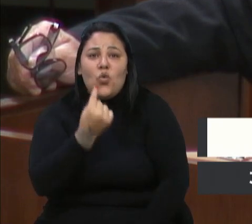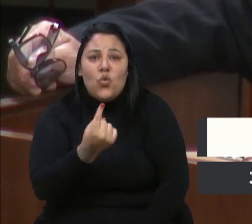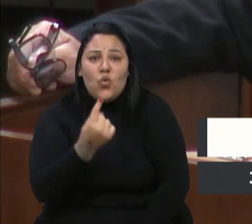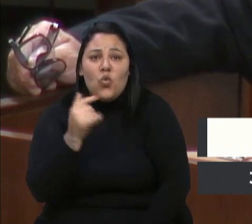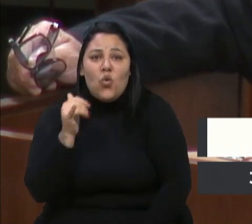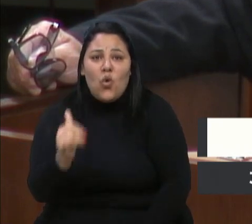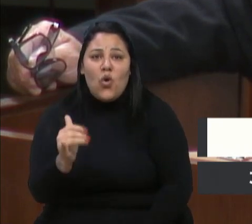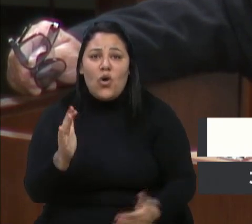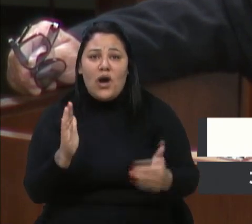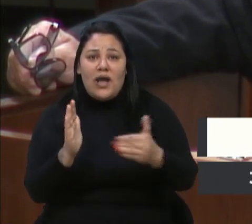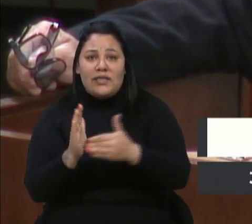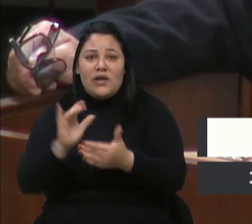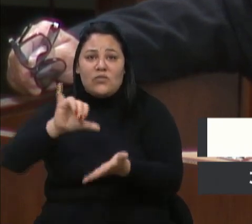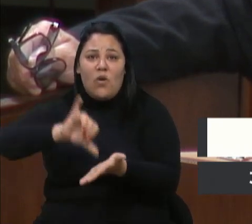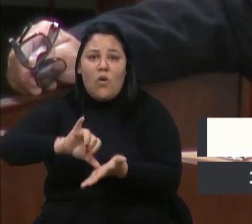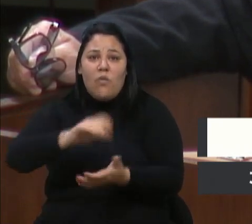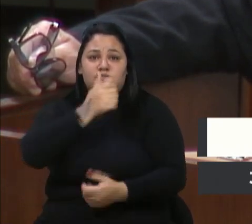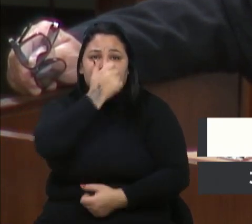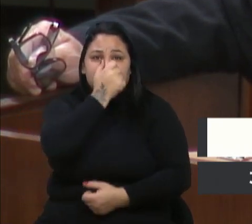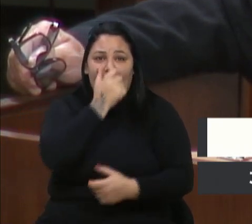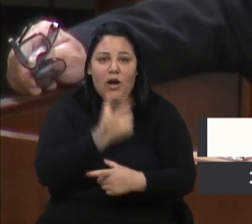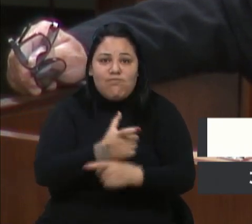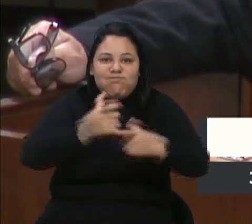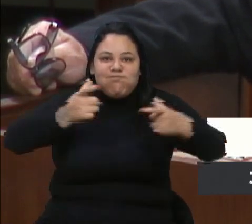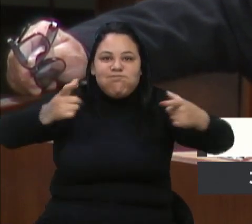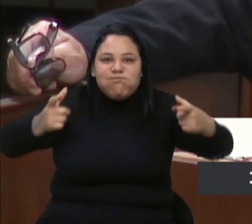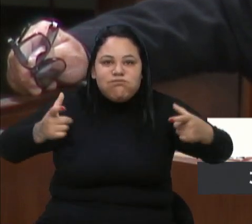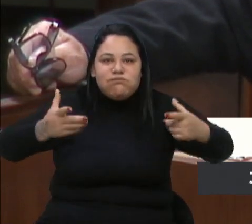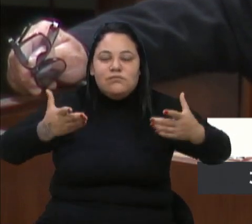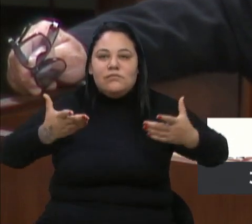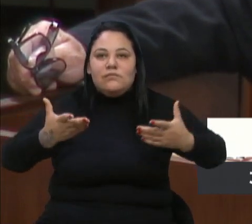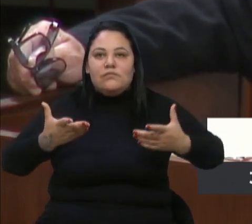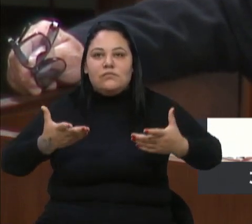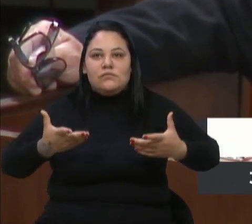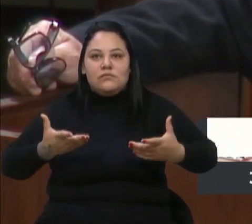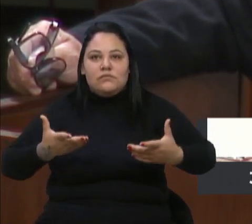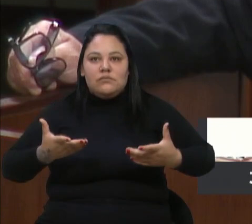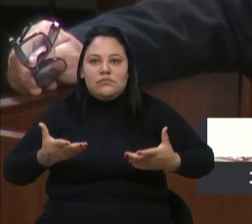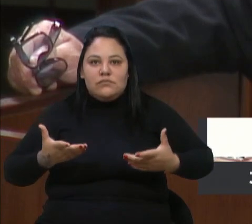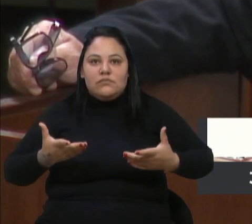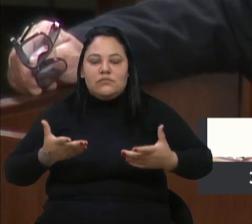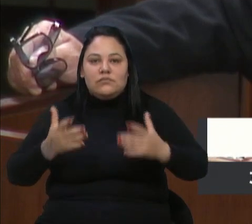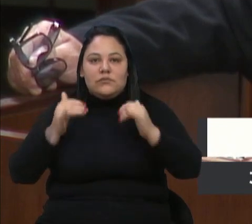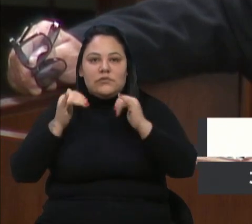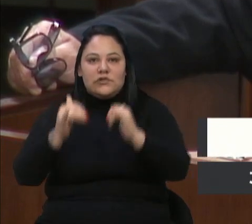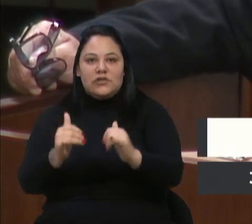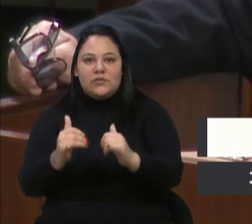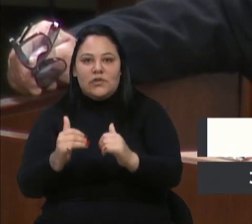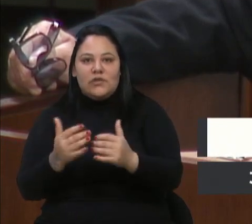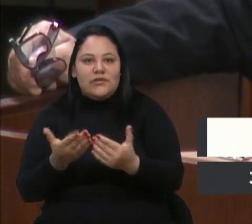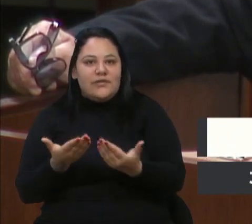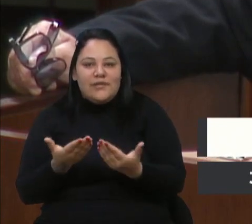até o centro lotado, um ônibus grande. Então, a estação de transbordo,